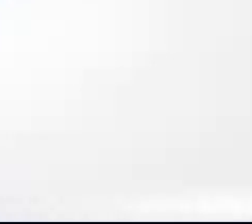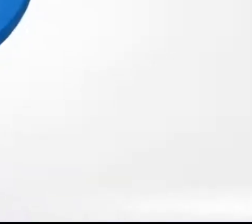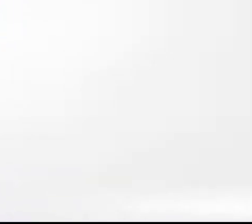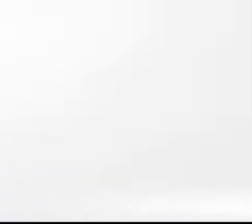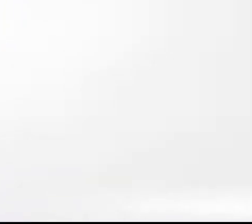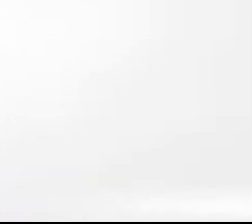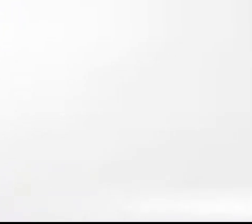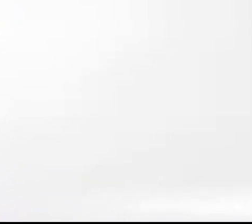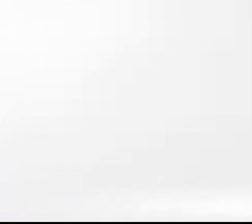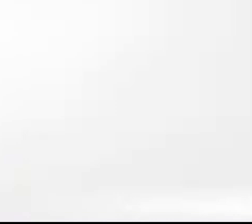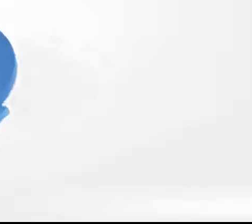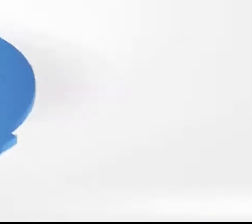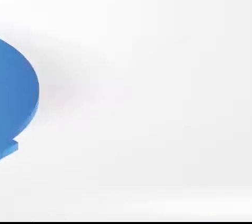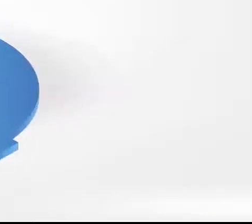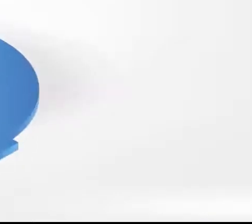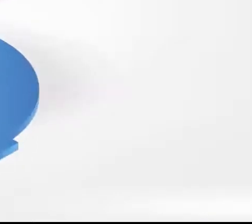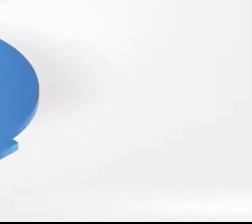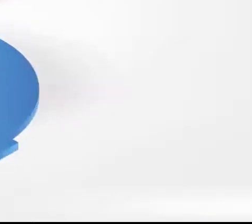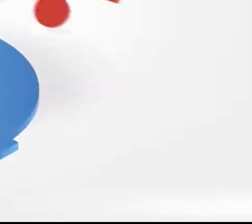E